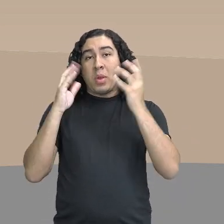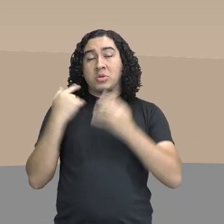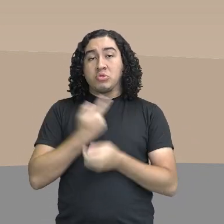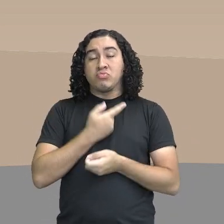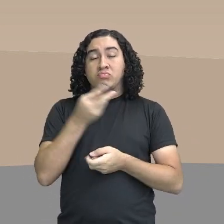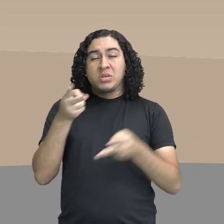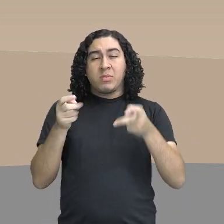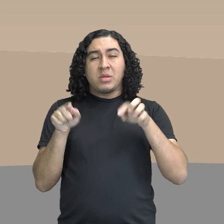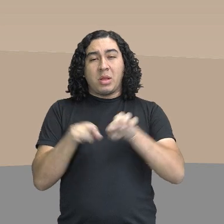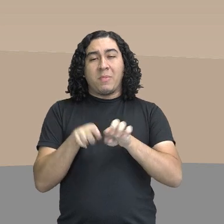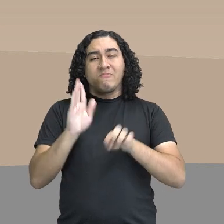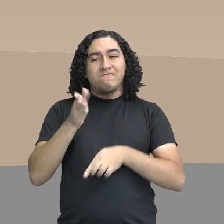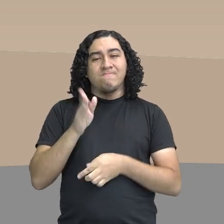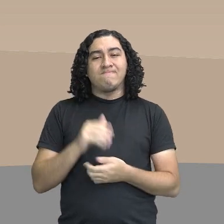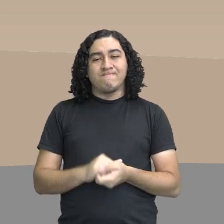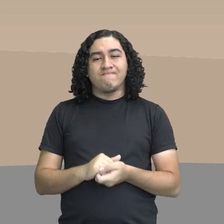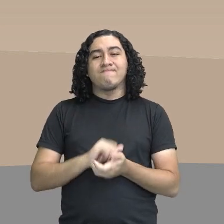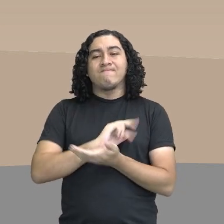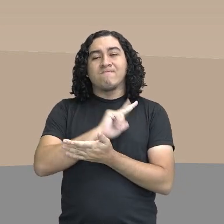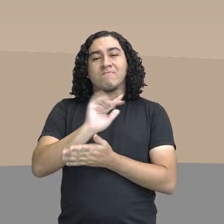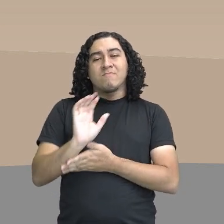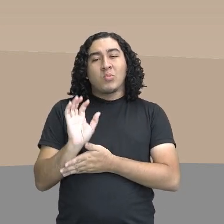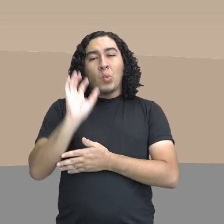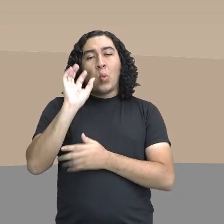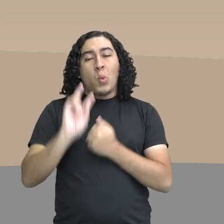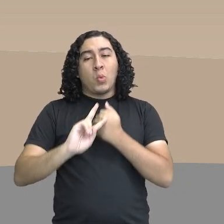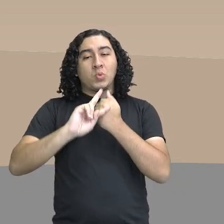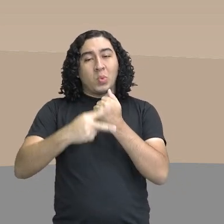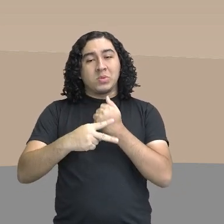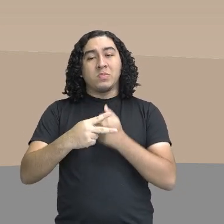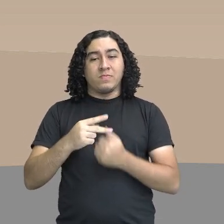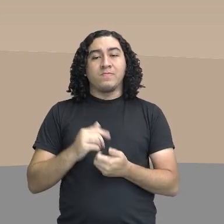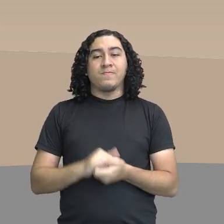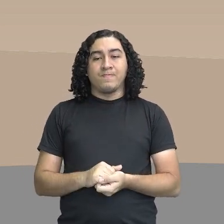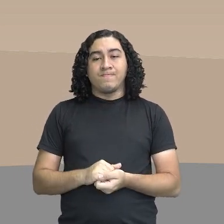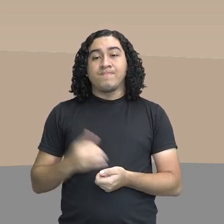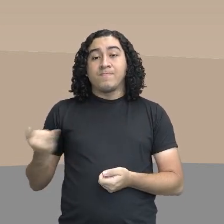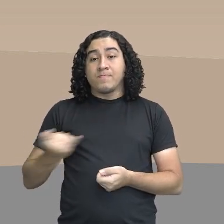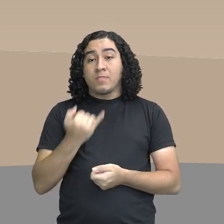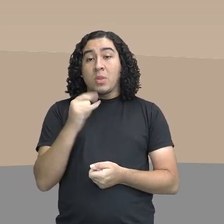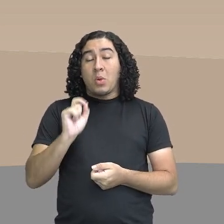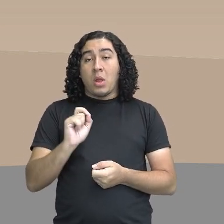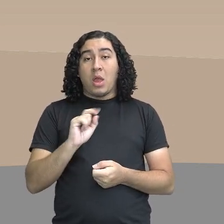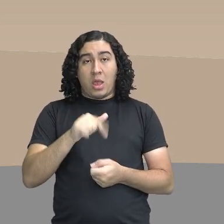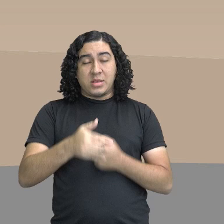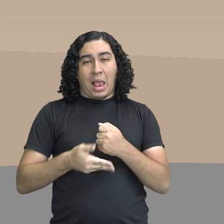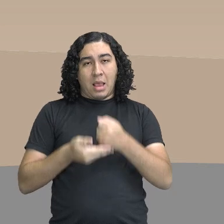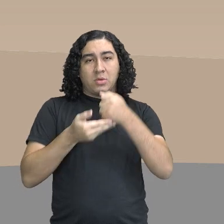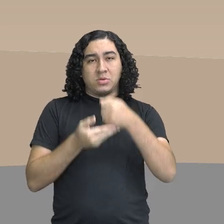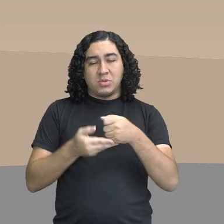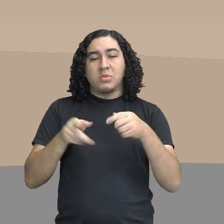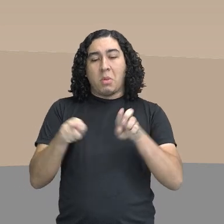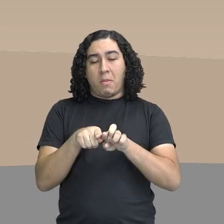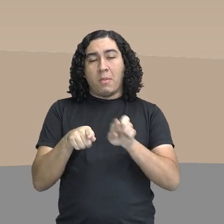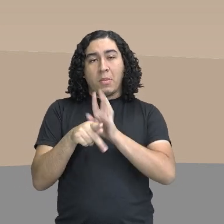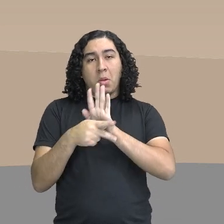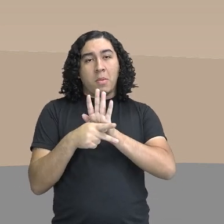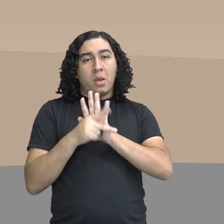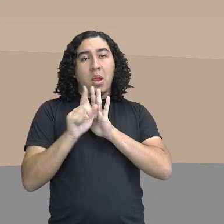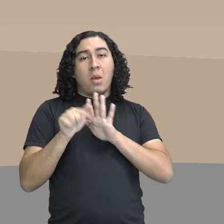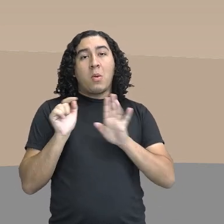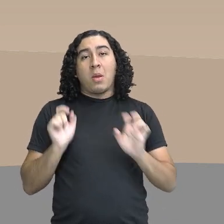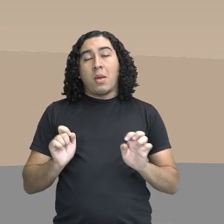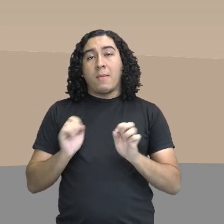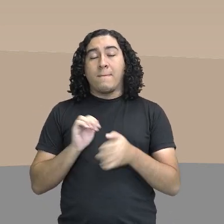vimos, certo? São vários efeitos aí, né? E a importância ecológica e biológica disso está na